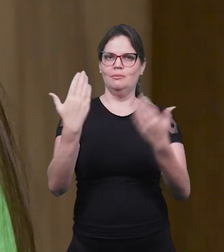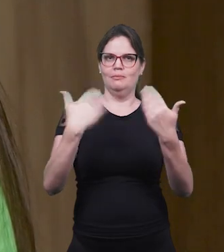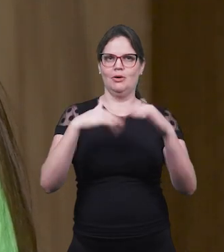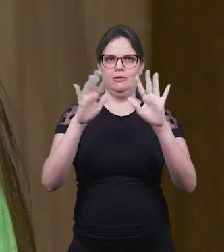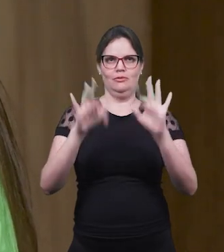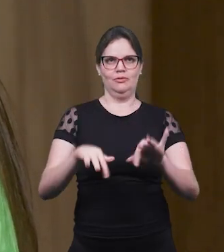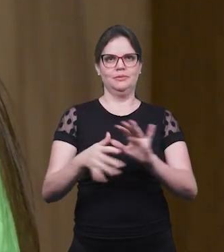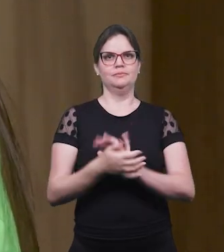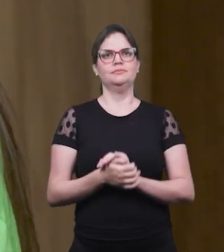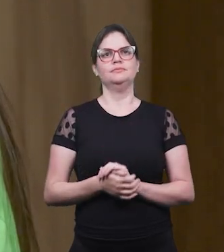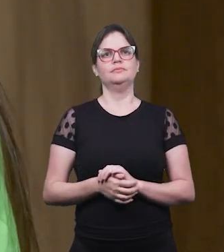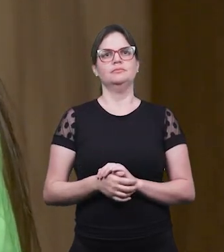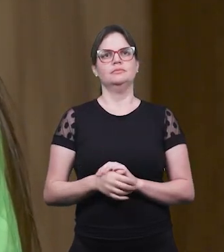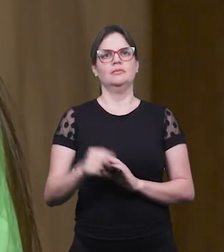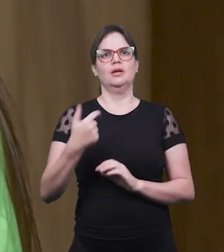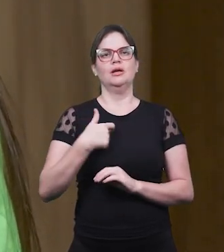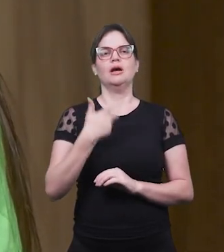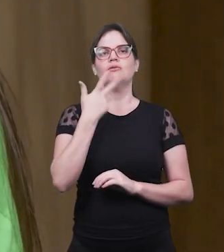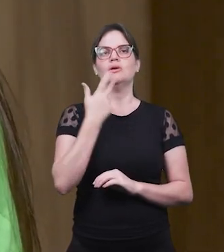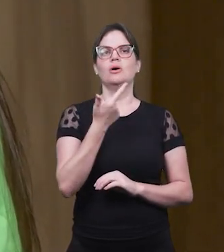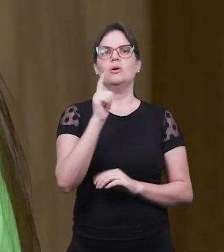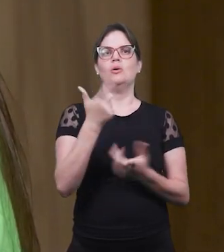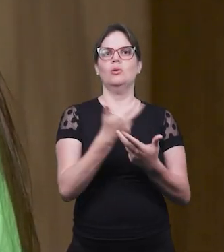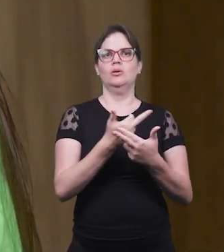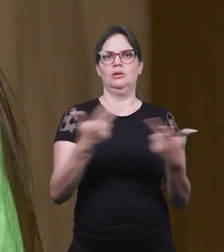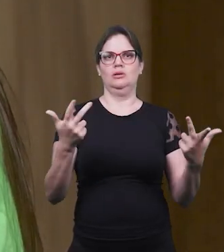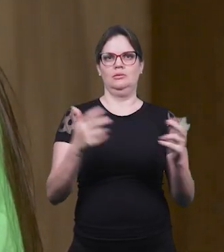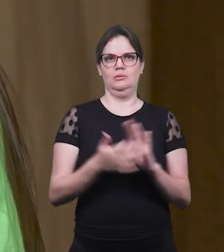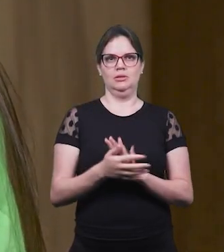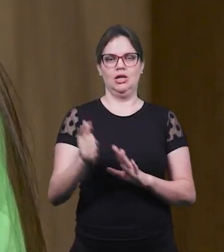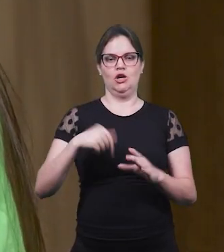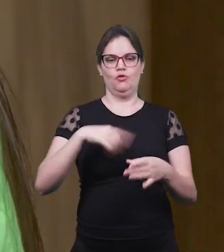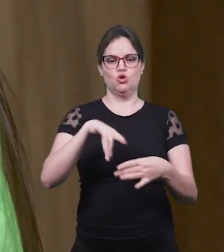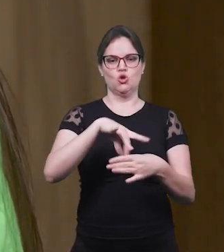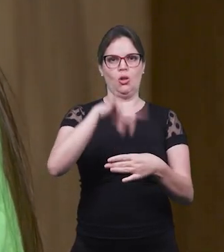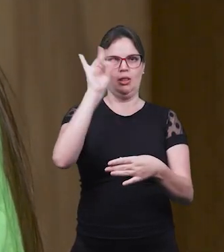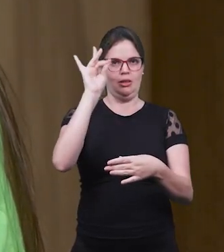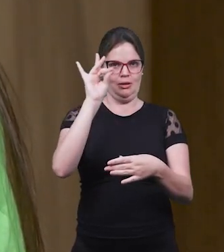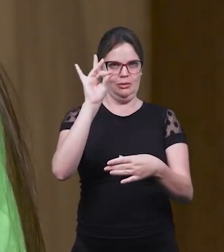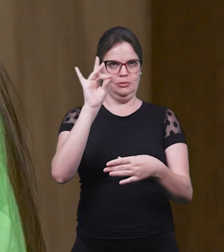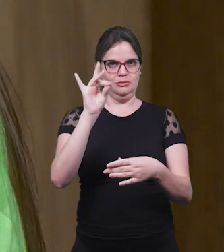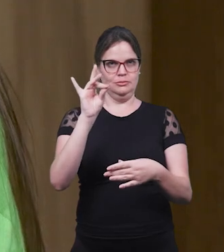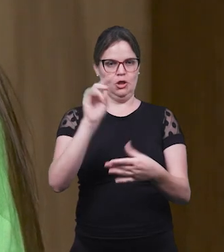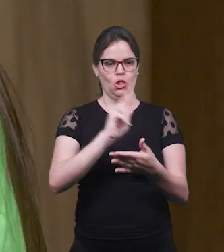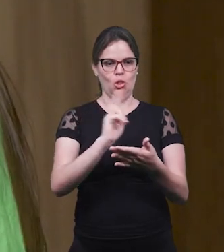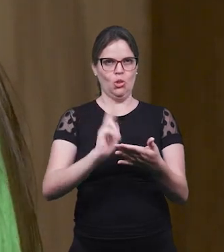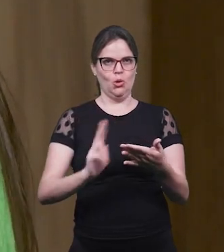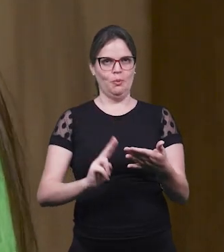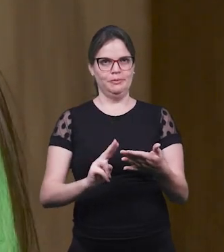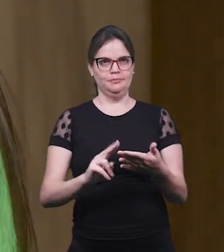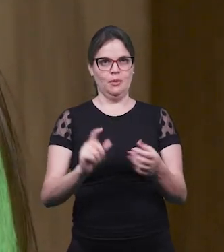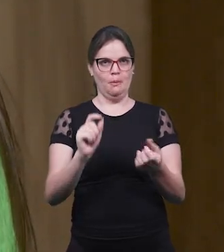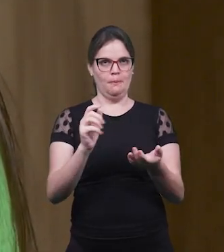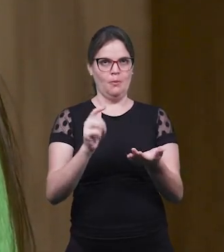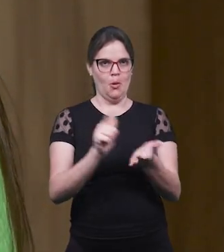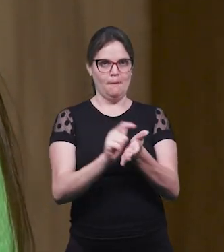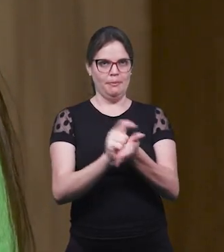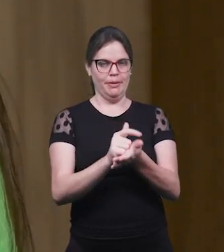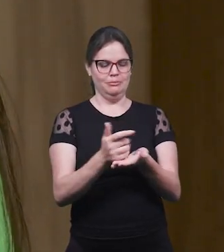a professora falou assim, não, e outra coisa, eu vou fazer no sorteio. Aí fez os papéis, ela já